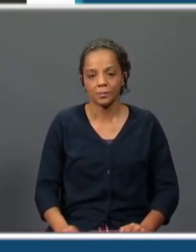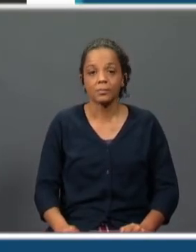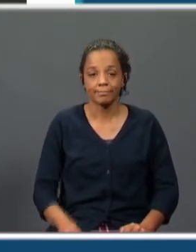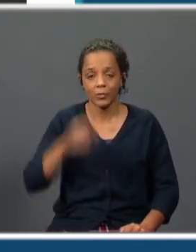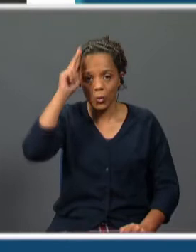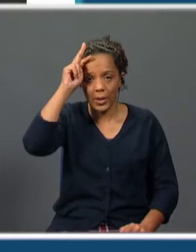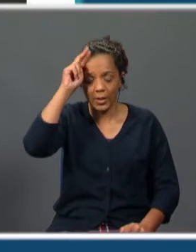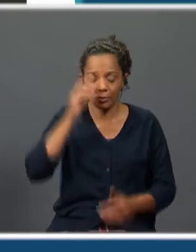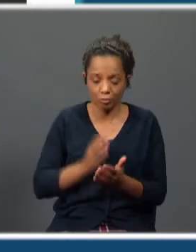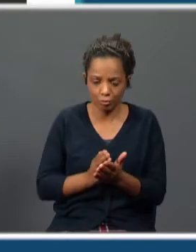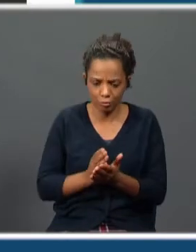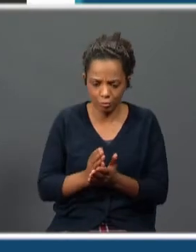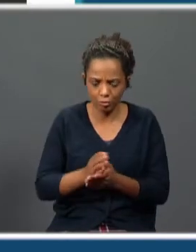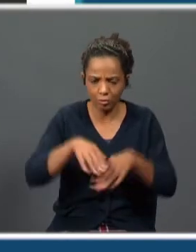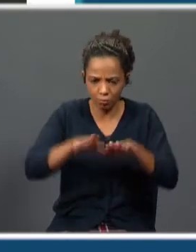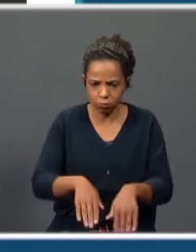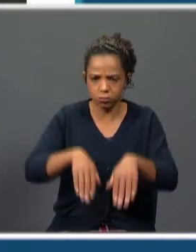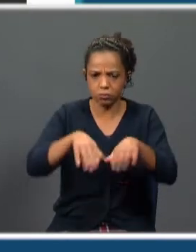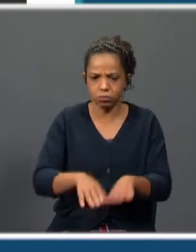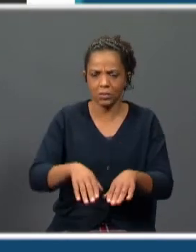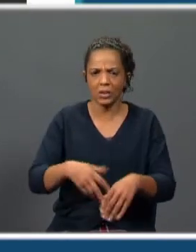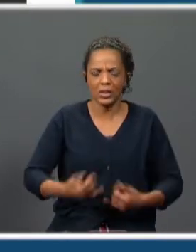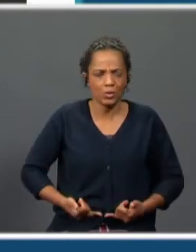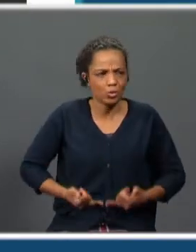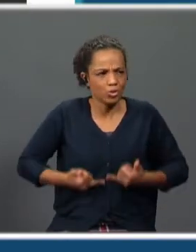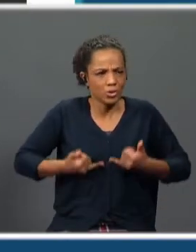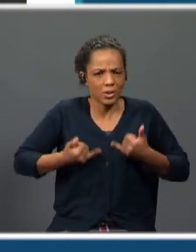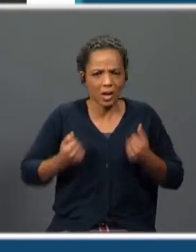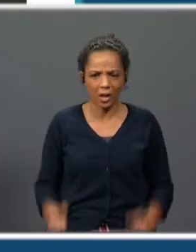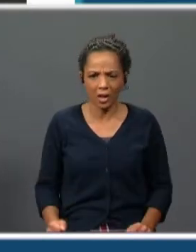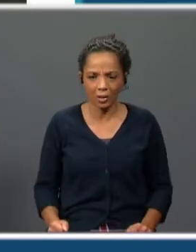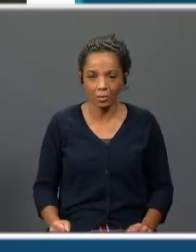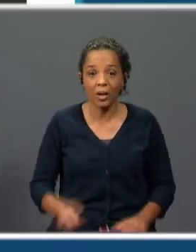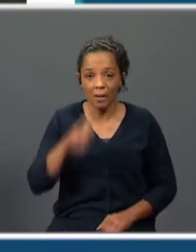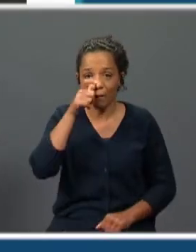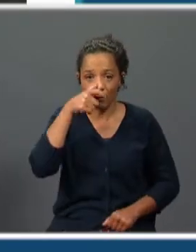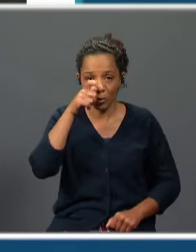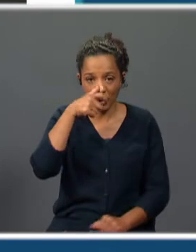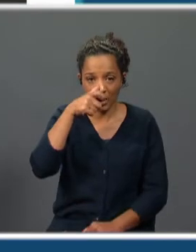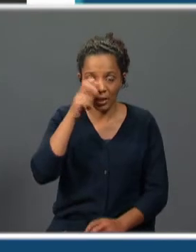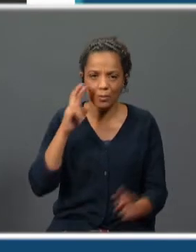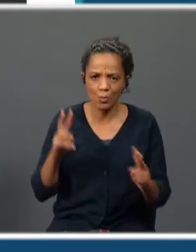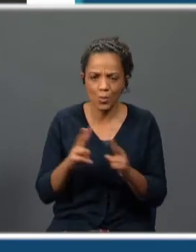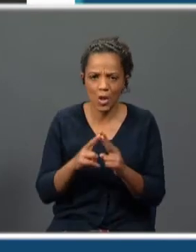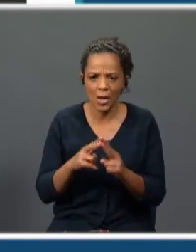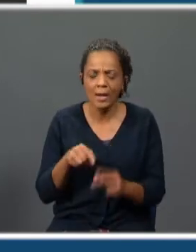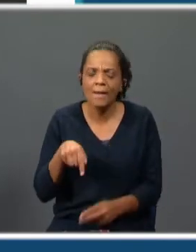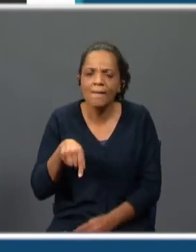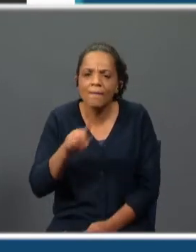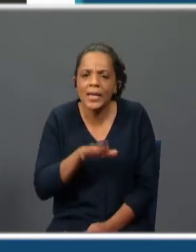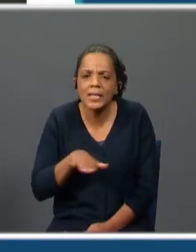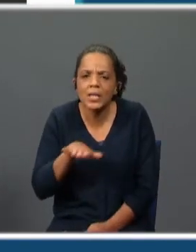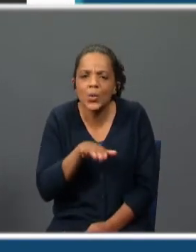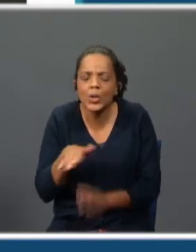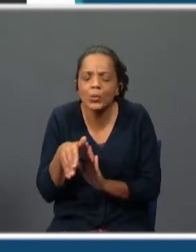O coelhinho continuou a correr, muito assustado, e encontrou uma formiga. Onde vais assim com